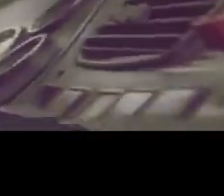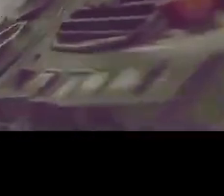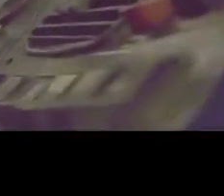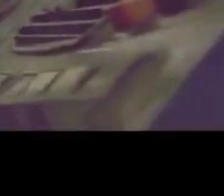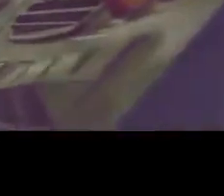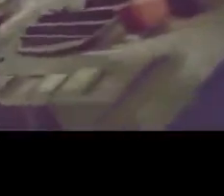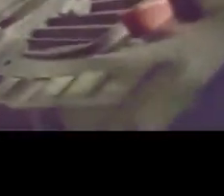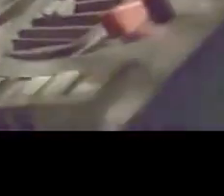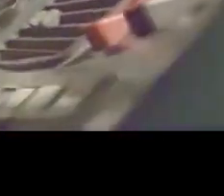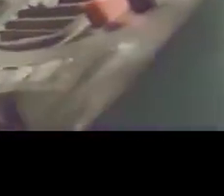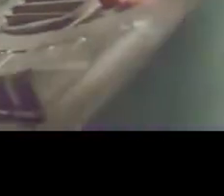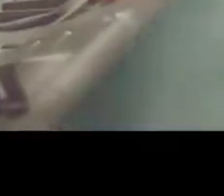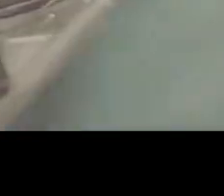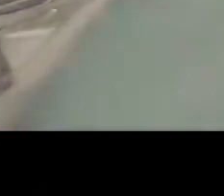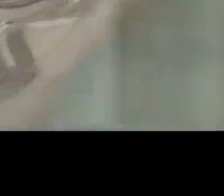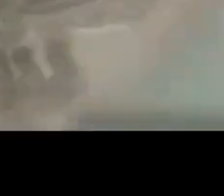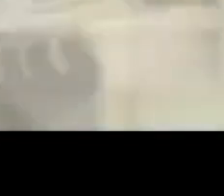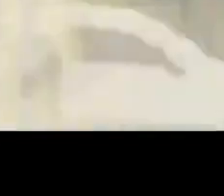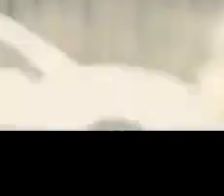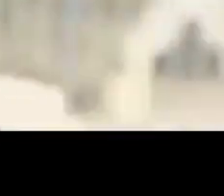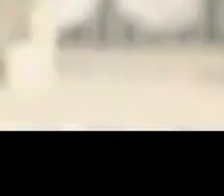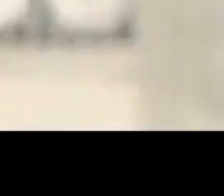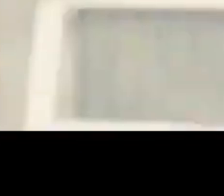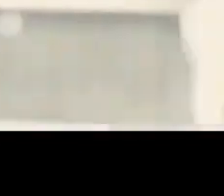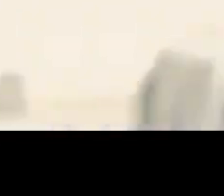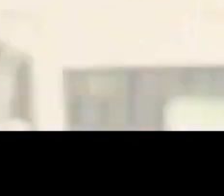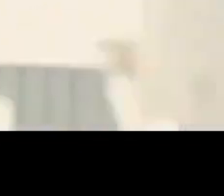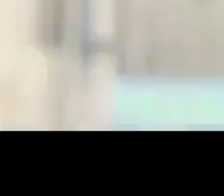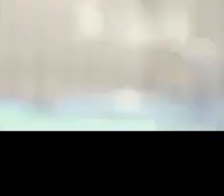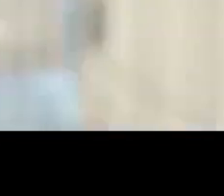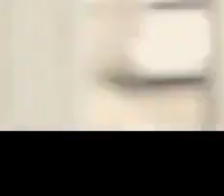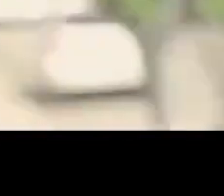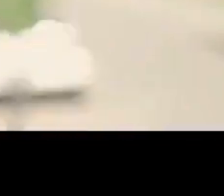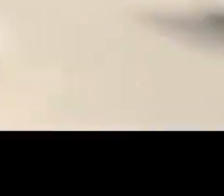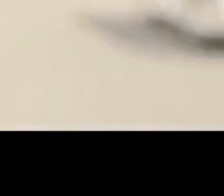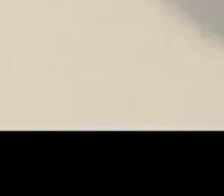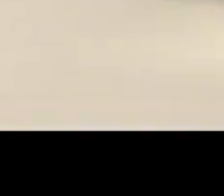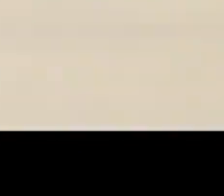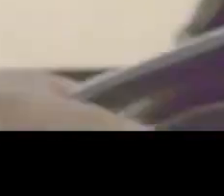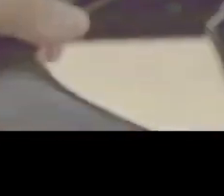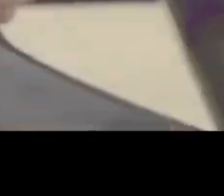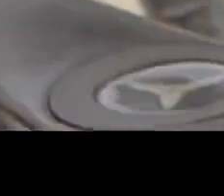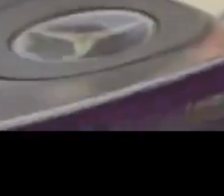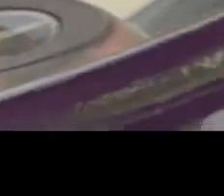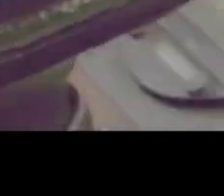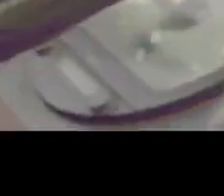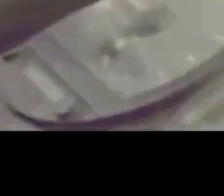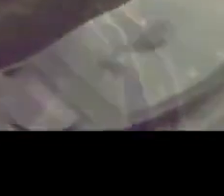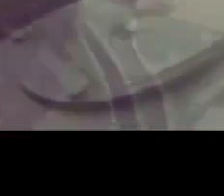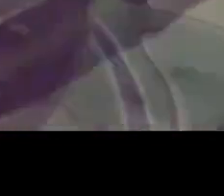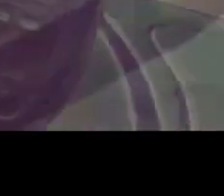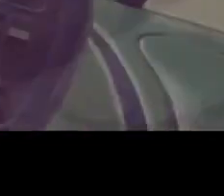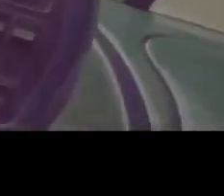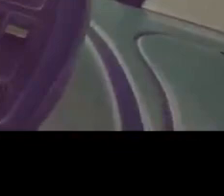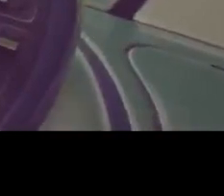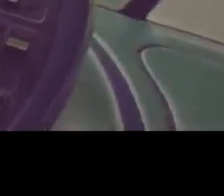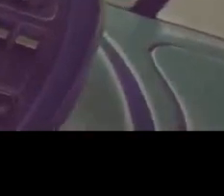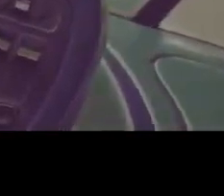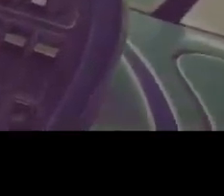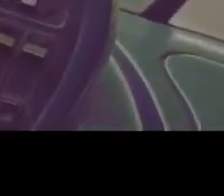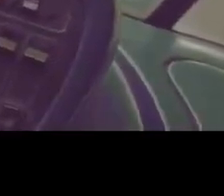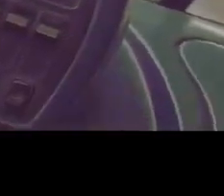na função de motorista e estou na PAI mais ou menos 35 anos.